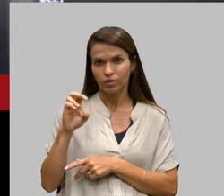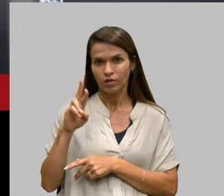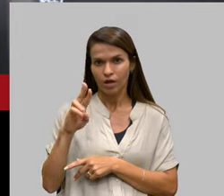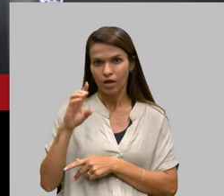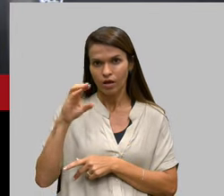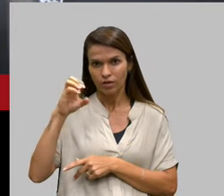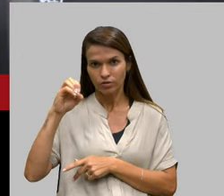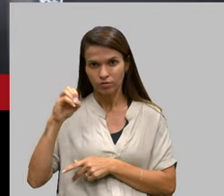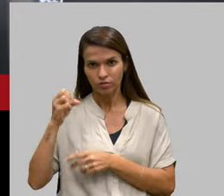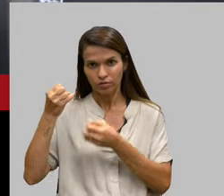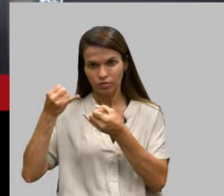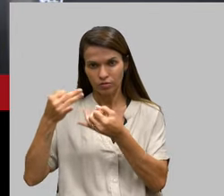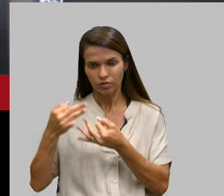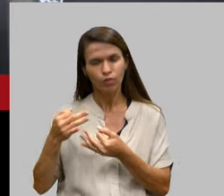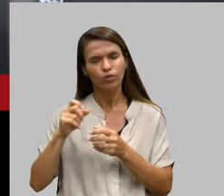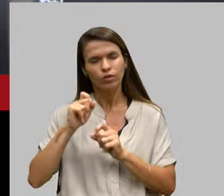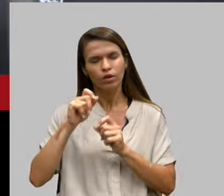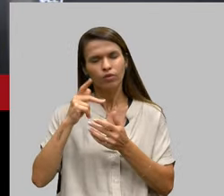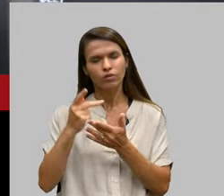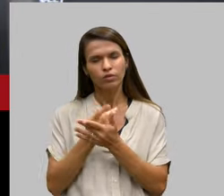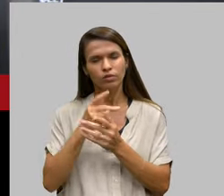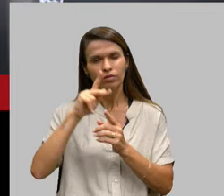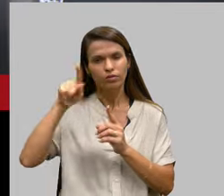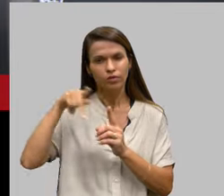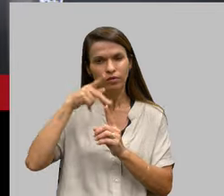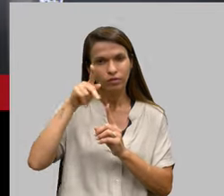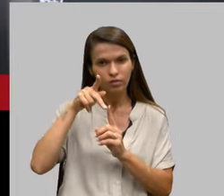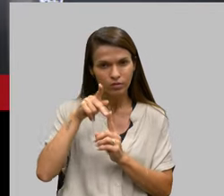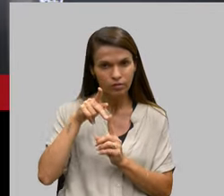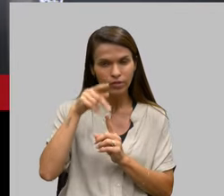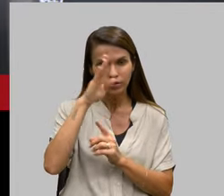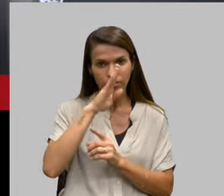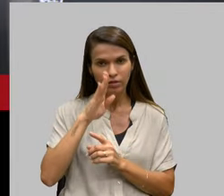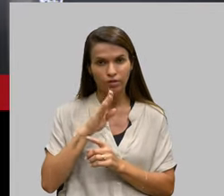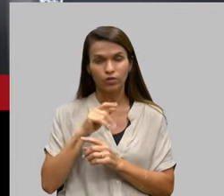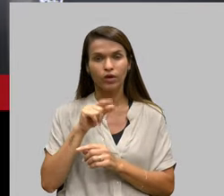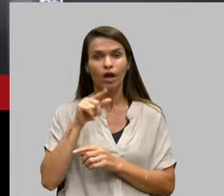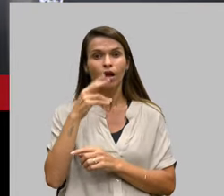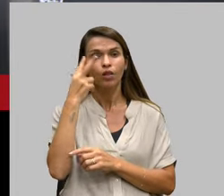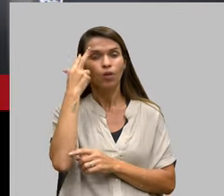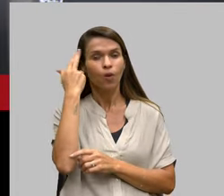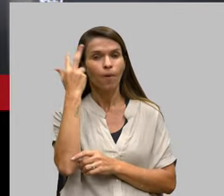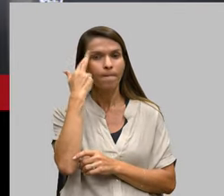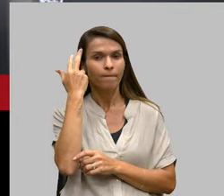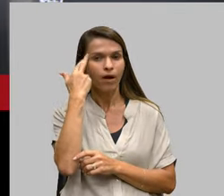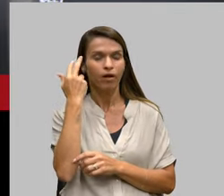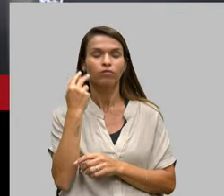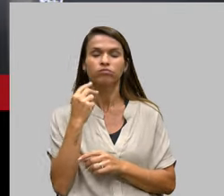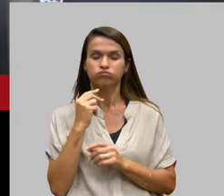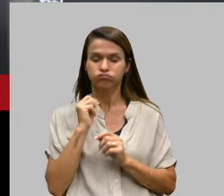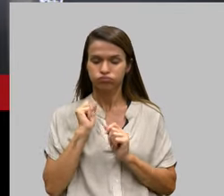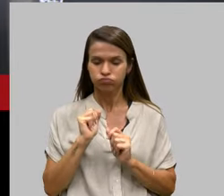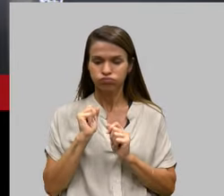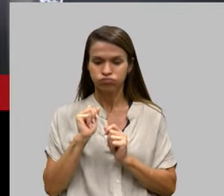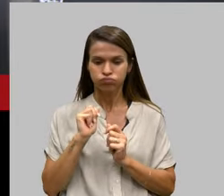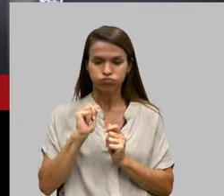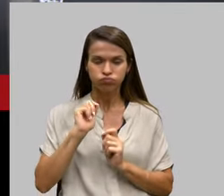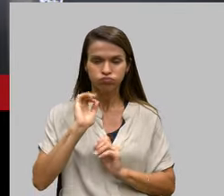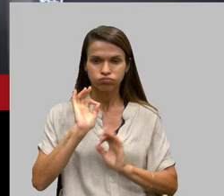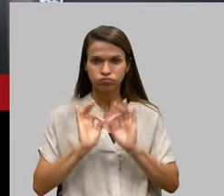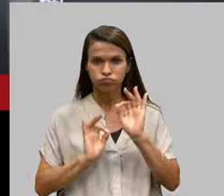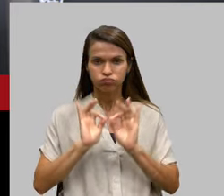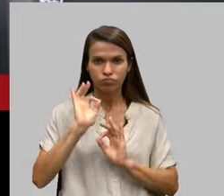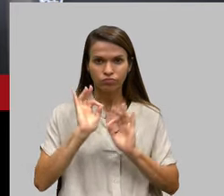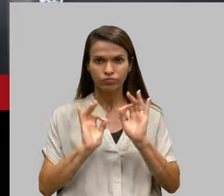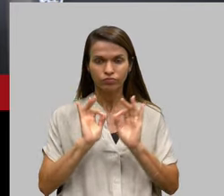Previdência brasileira O que é normal senhores ninguém aqui tá dizendo que não pode repactuar a forma é que sempre a gente